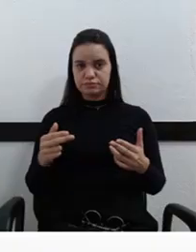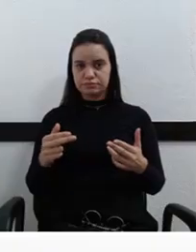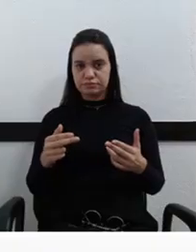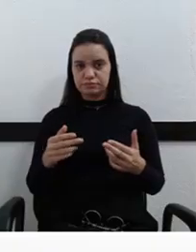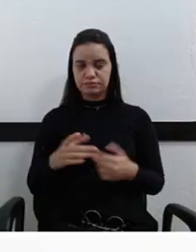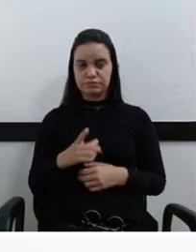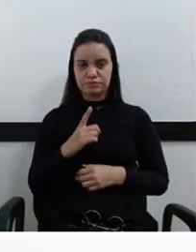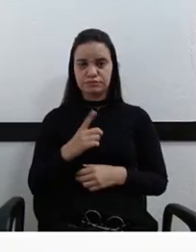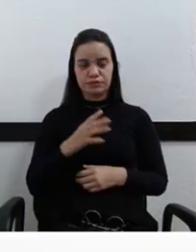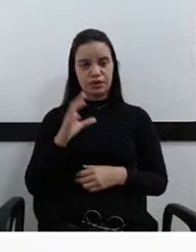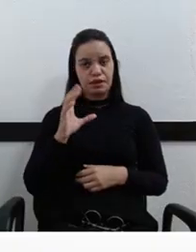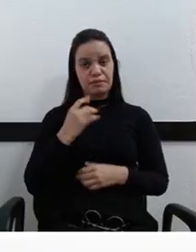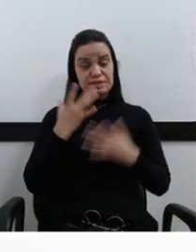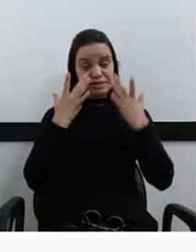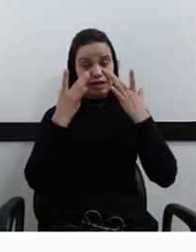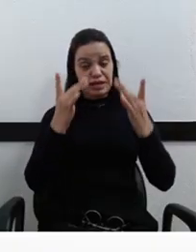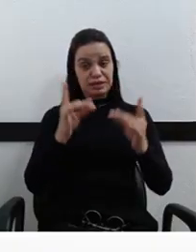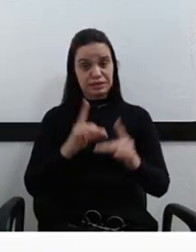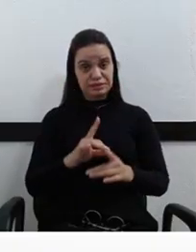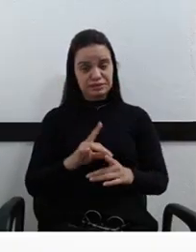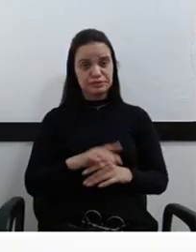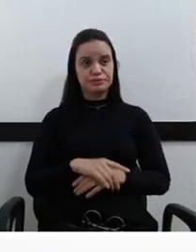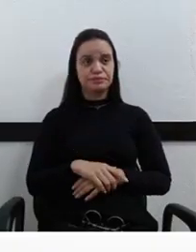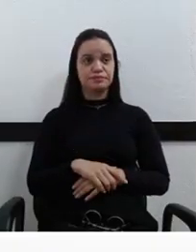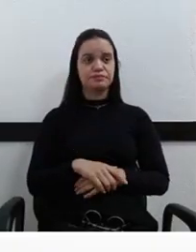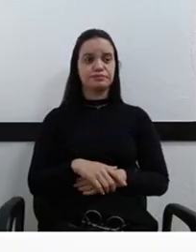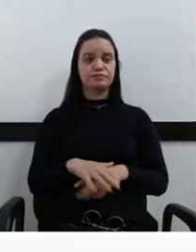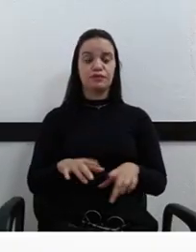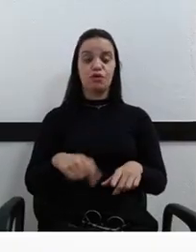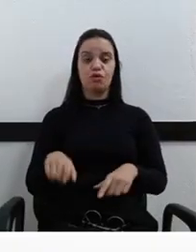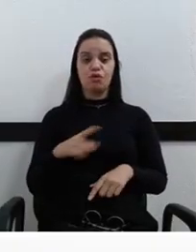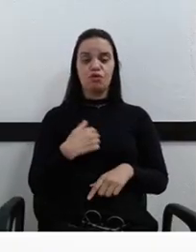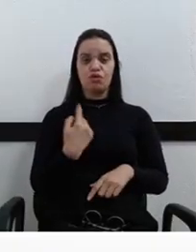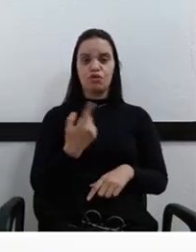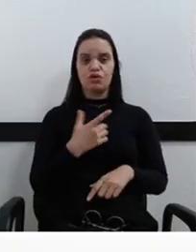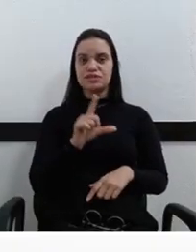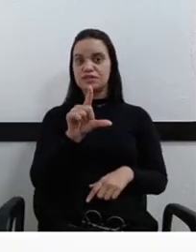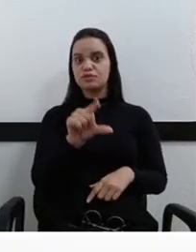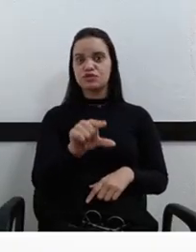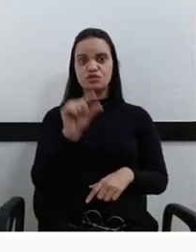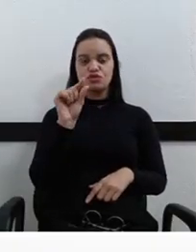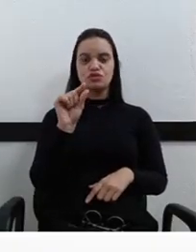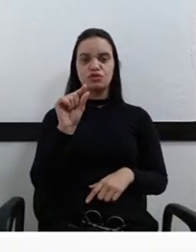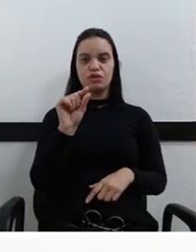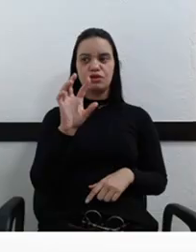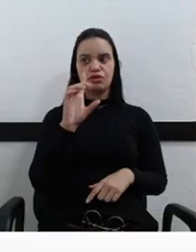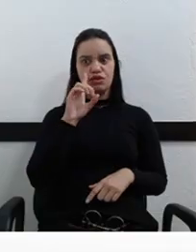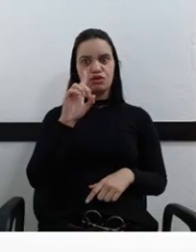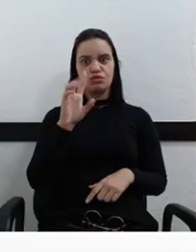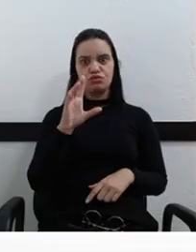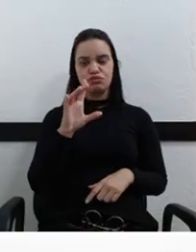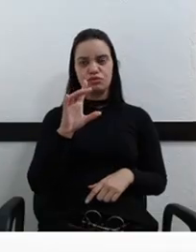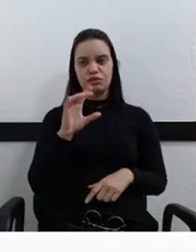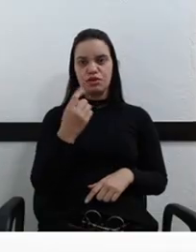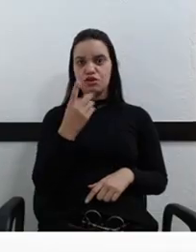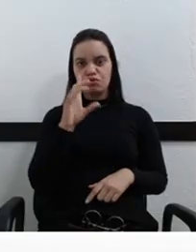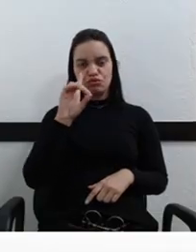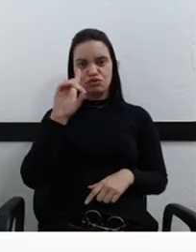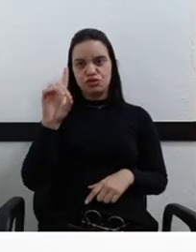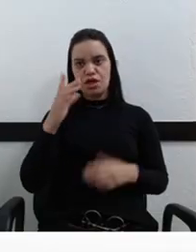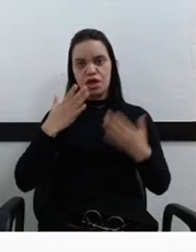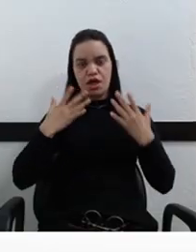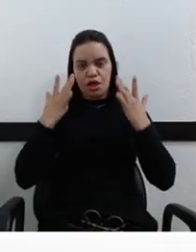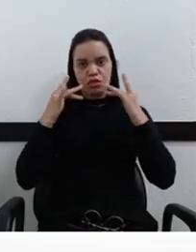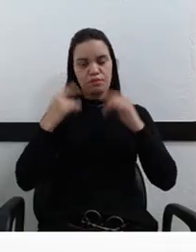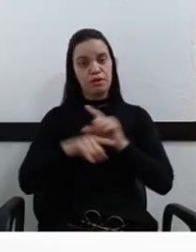ouvir também mais as ponderações aqui. Insisto com todos, nós não estamos decidindo num dia normal, ordinário, com toda tranquilidade. A gente